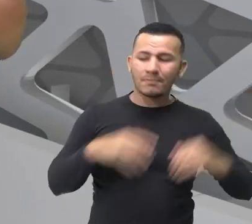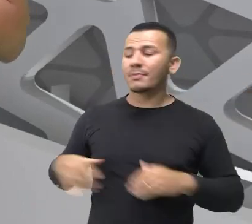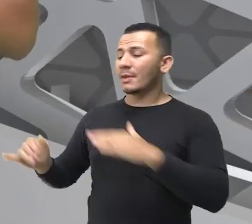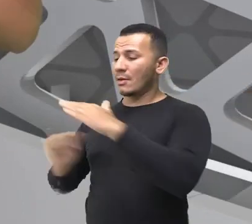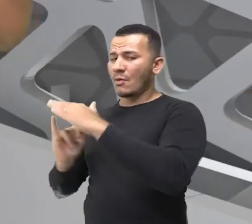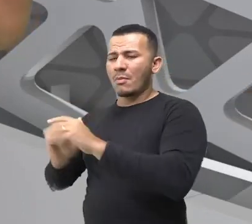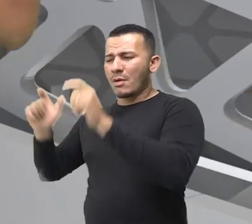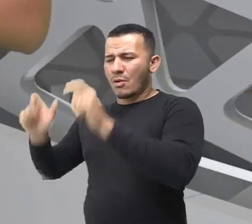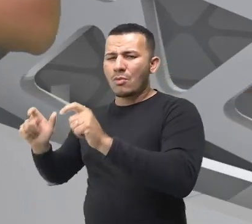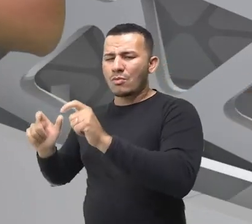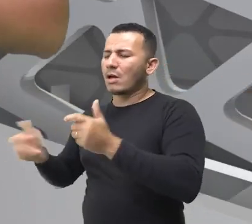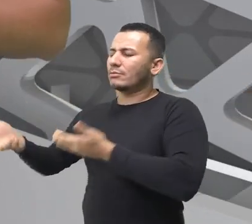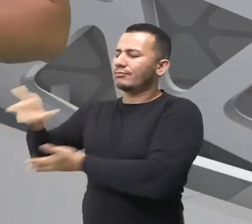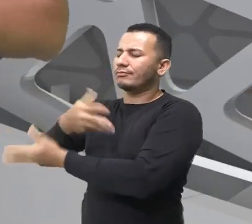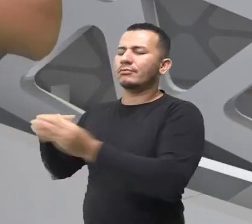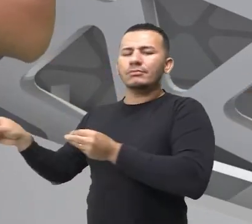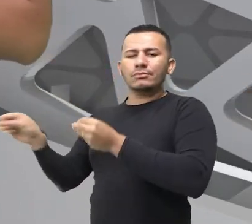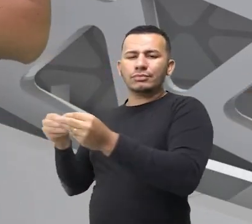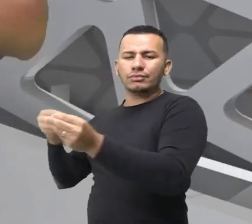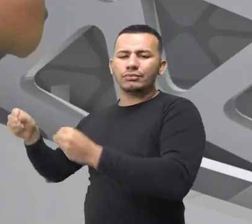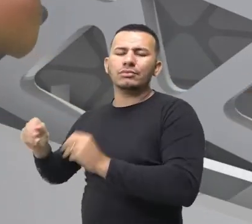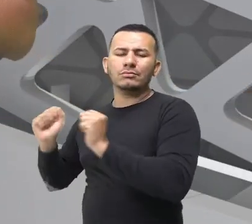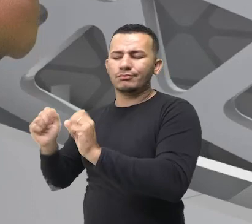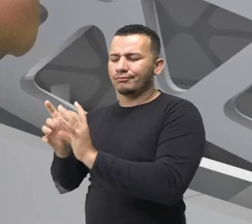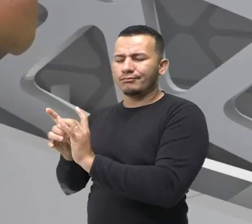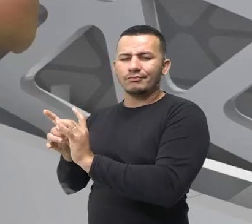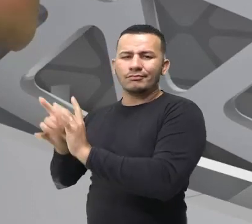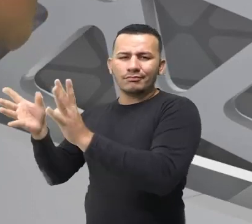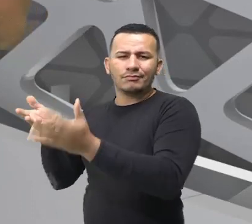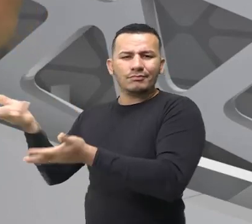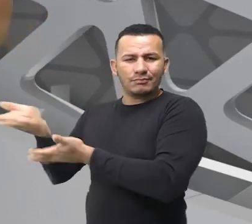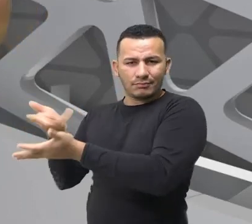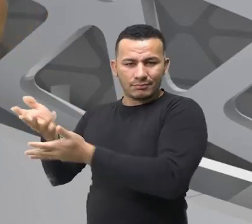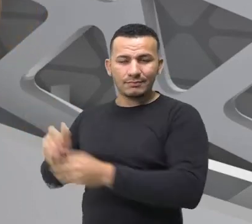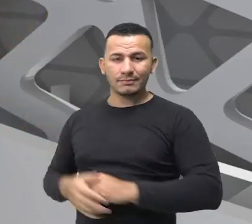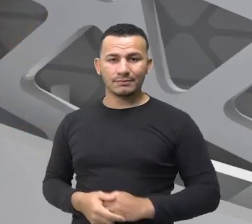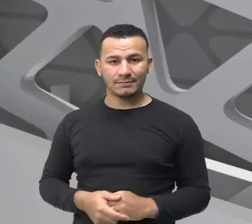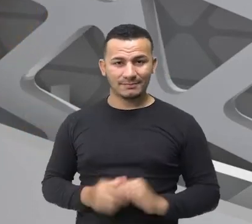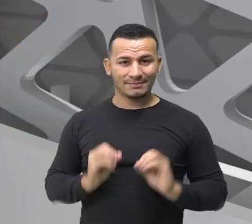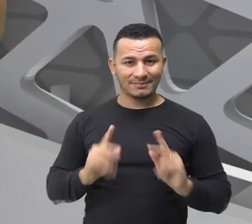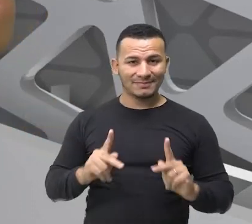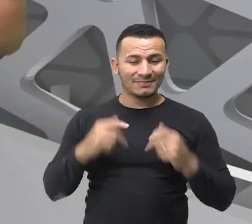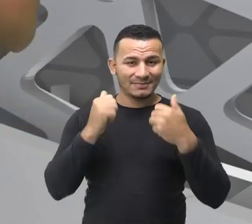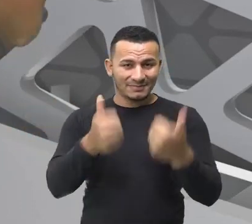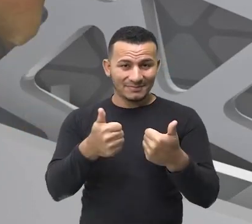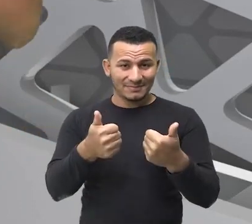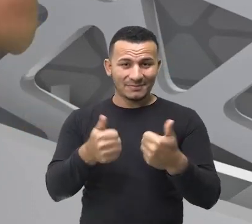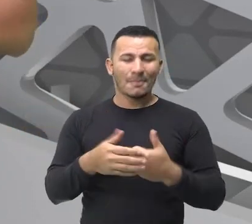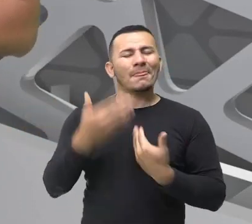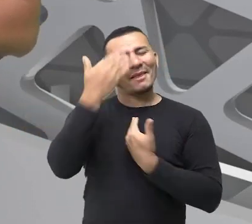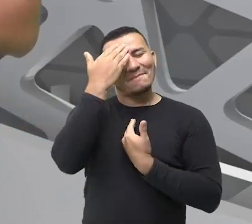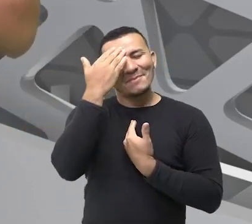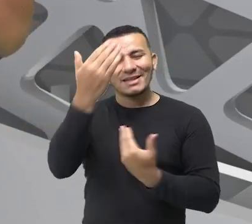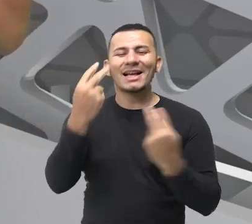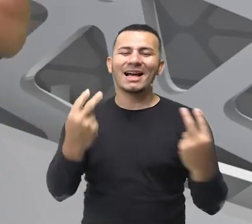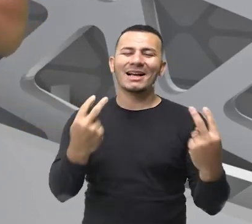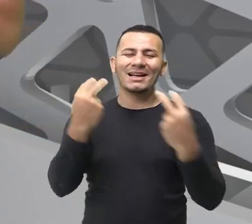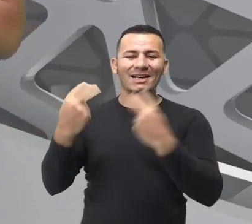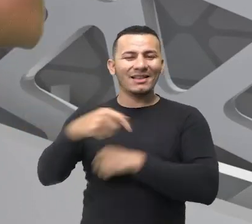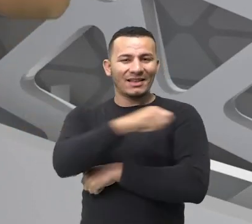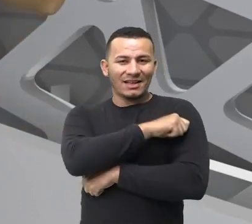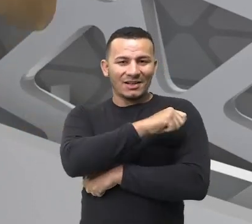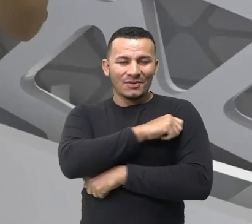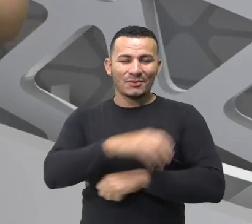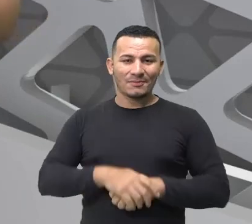ambiente informal você pode utilizar uma linguagem mais coloquial e informal Ok gente agradeço a